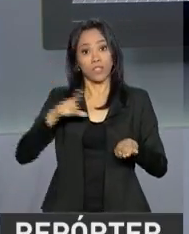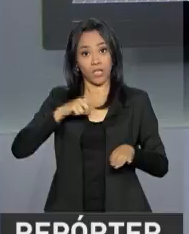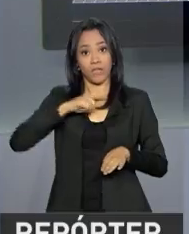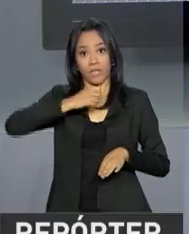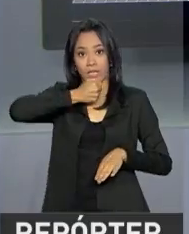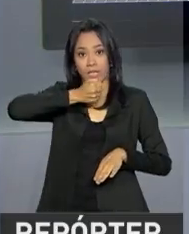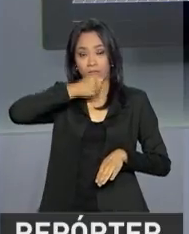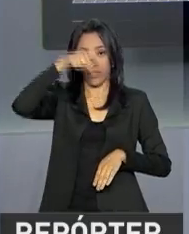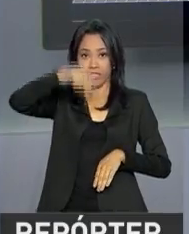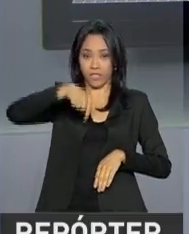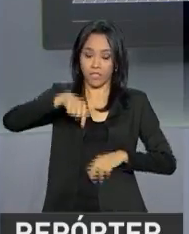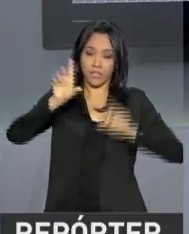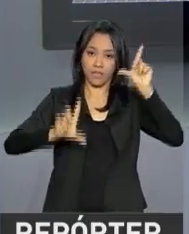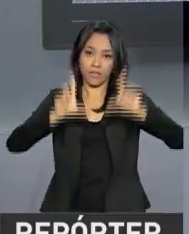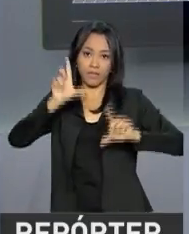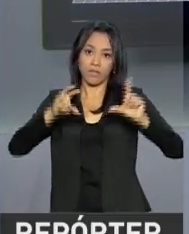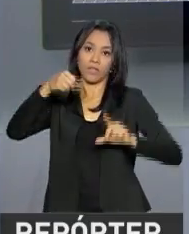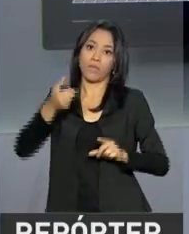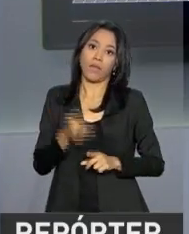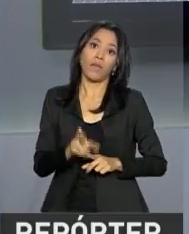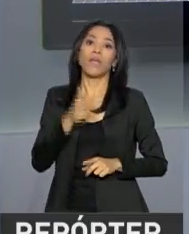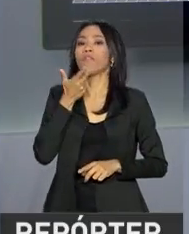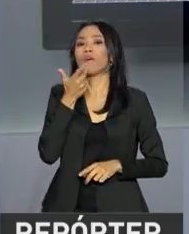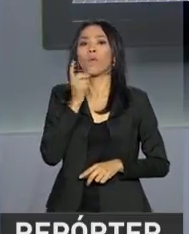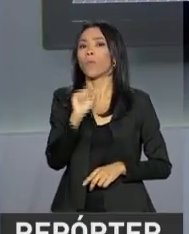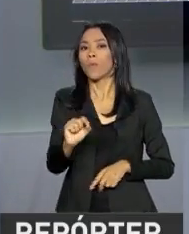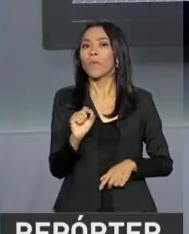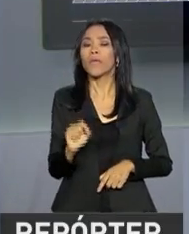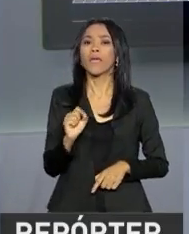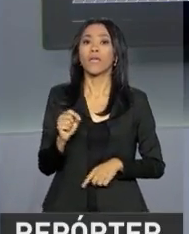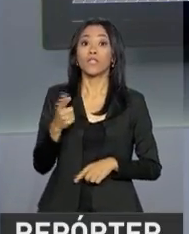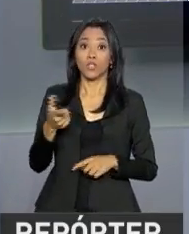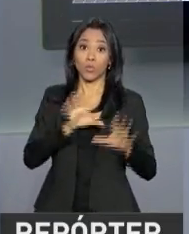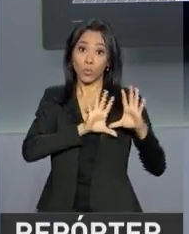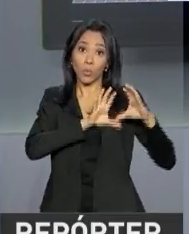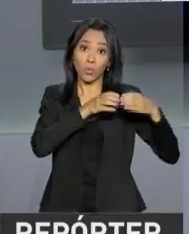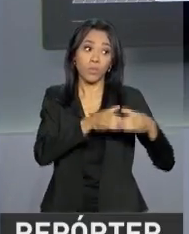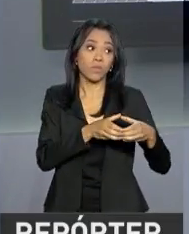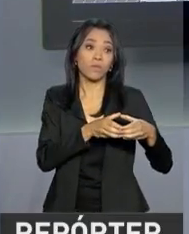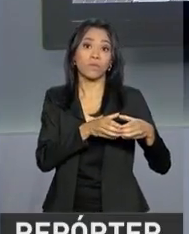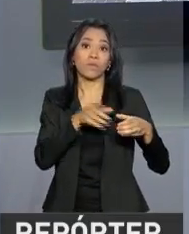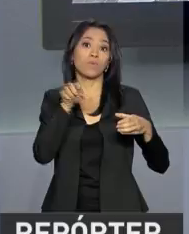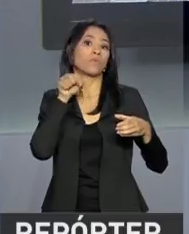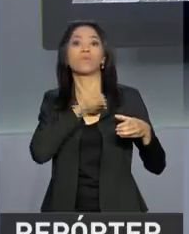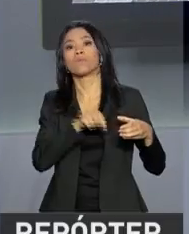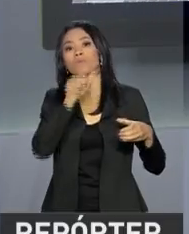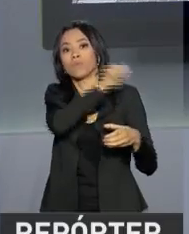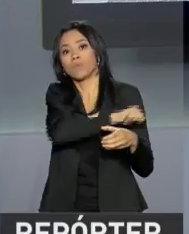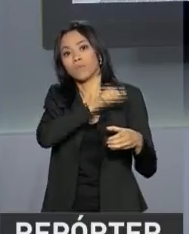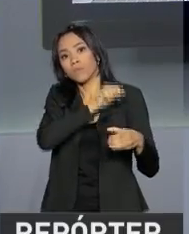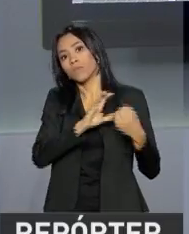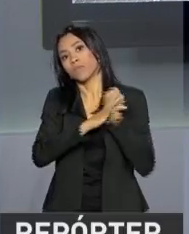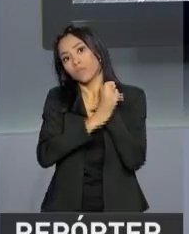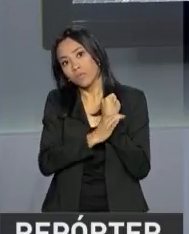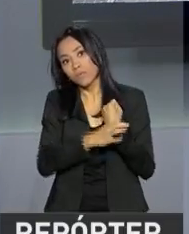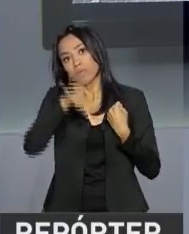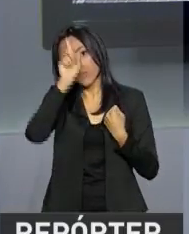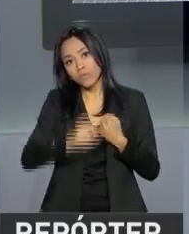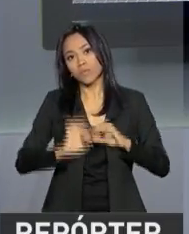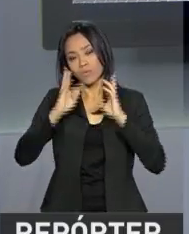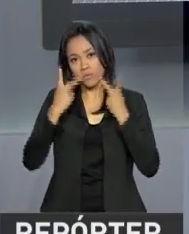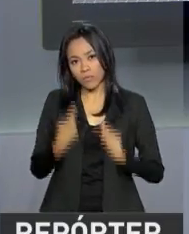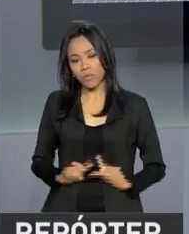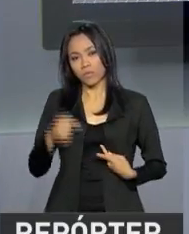ao vivo do programa por dentro do governo ele falou sobre observa rio criado para garantir os direitos humanos da população